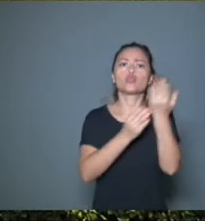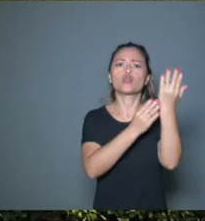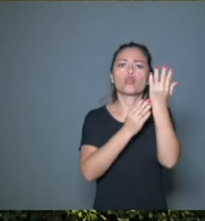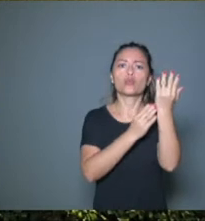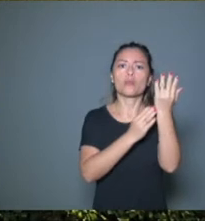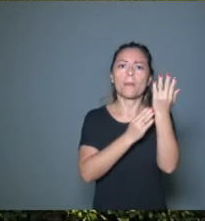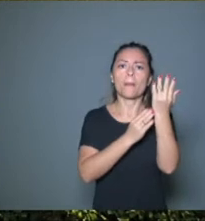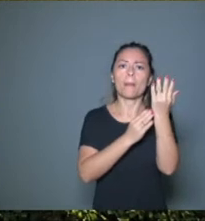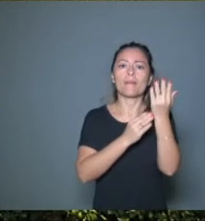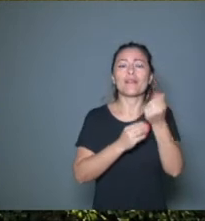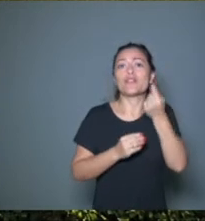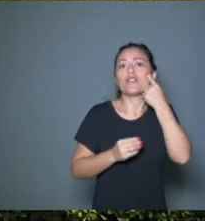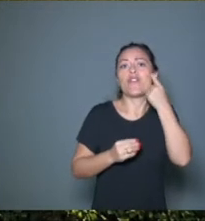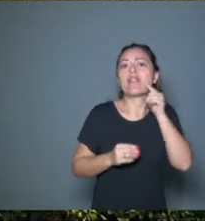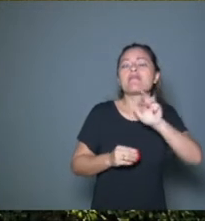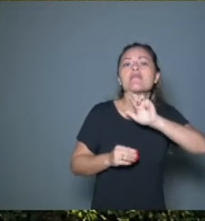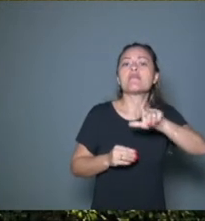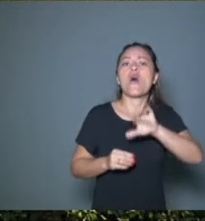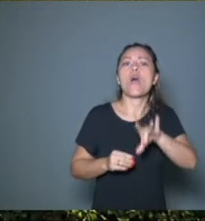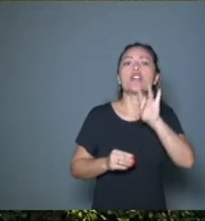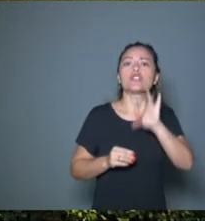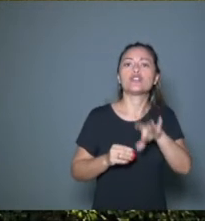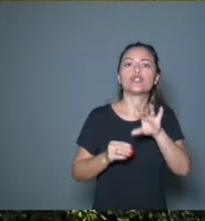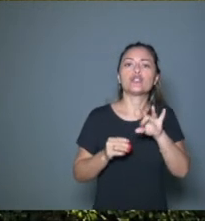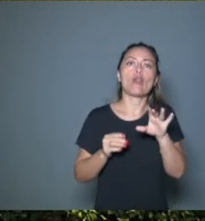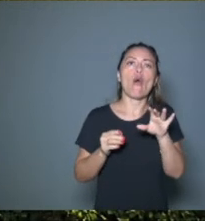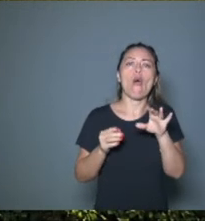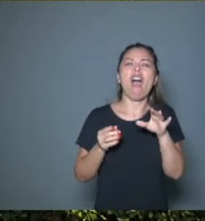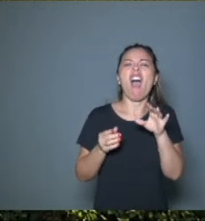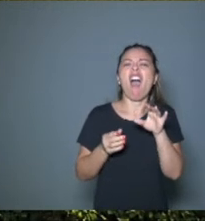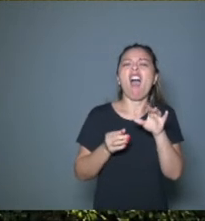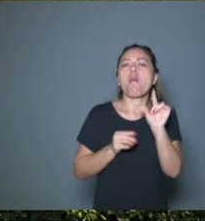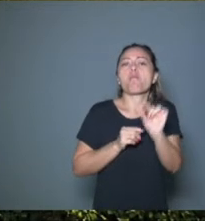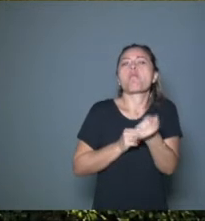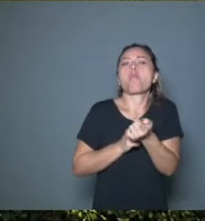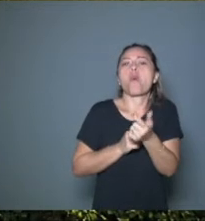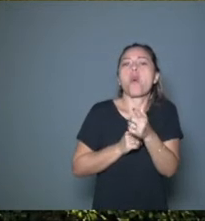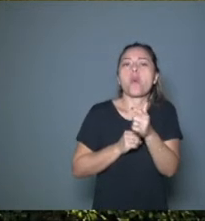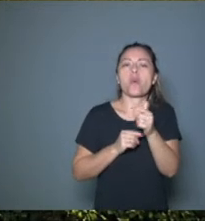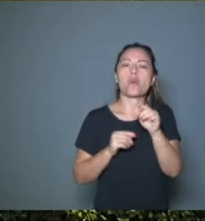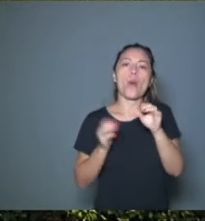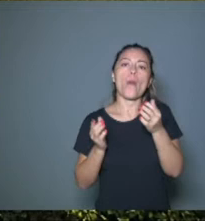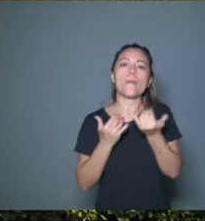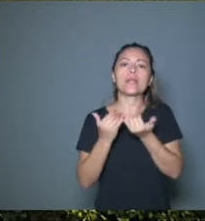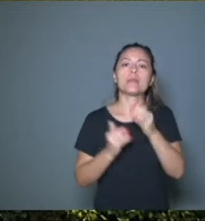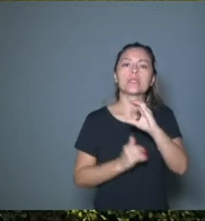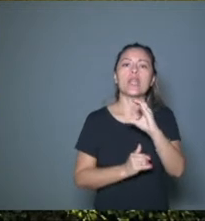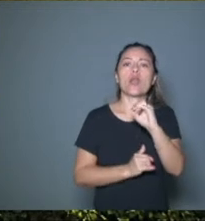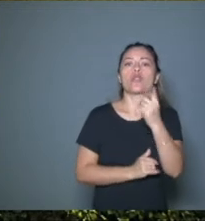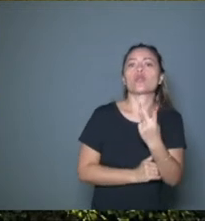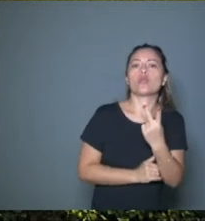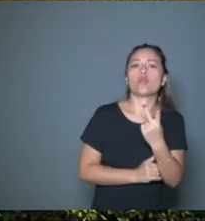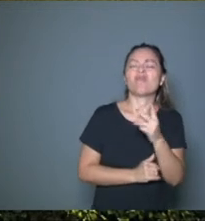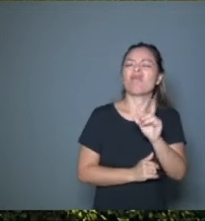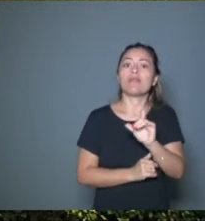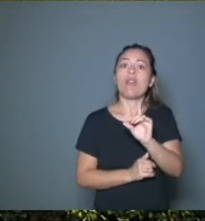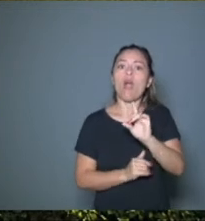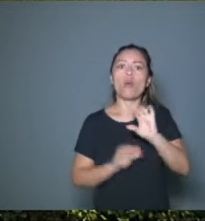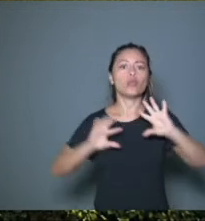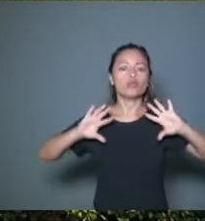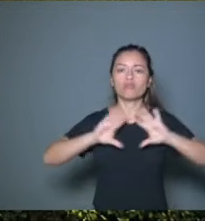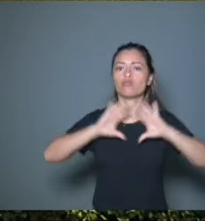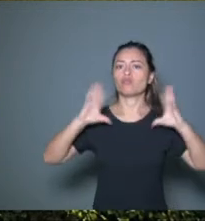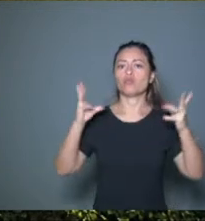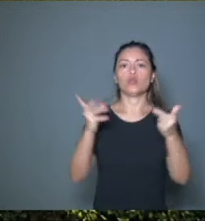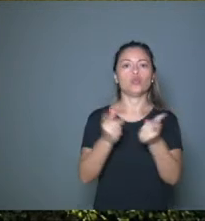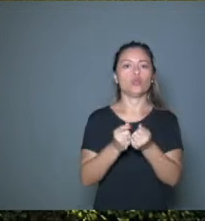Não é um footprint, não é apenas uma pegada de carbono, e assim o nosso balanço de emissões e de